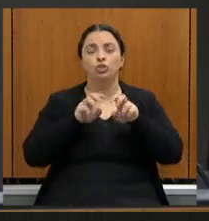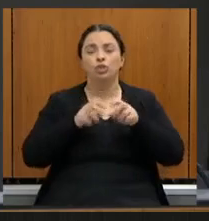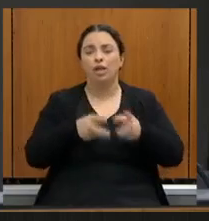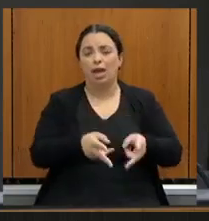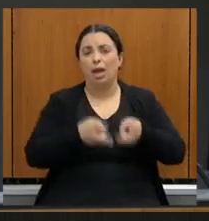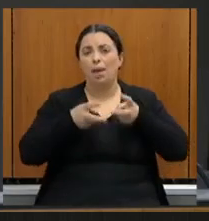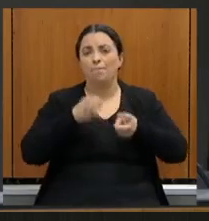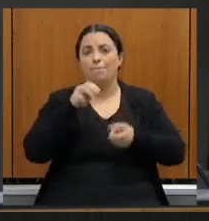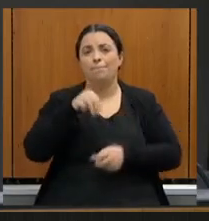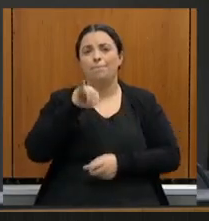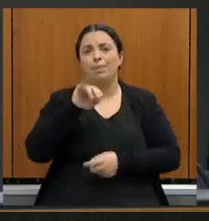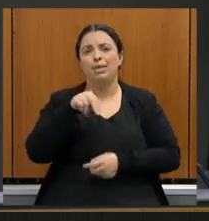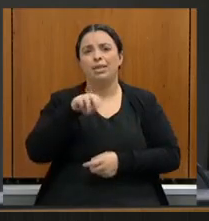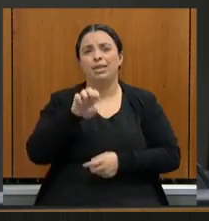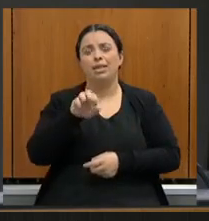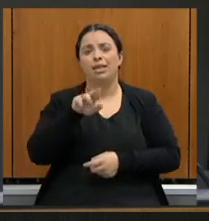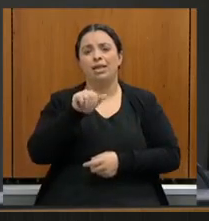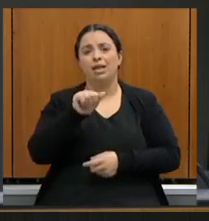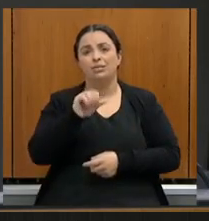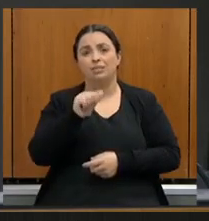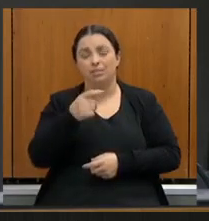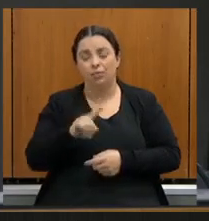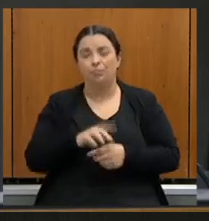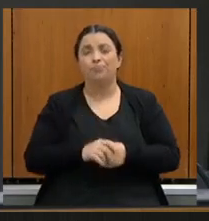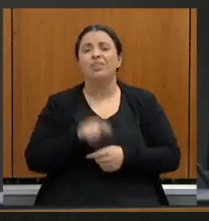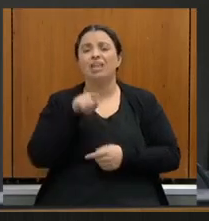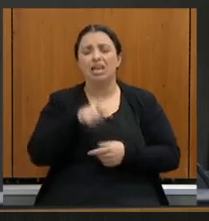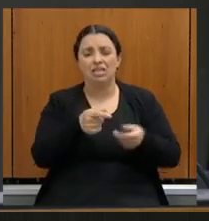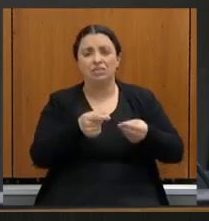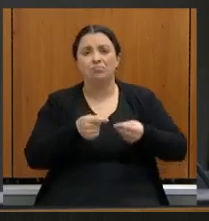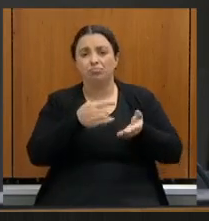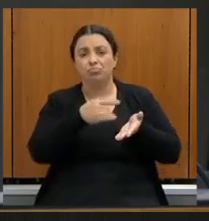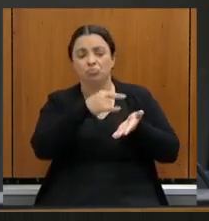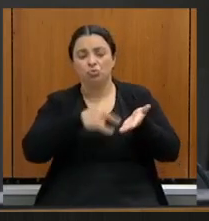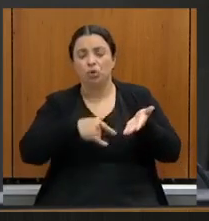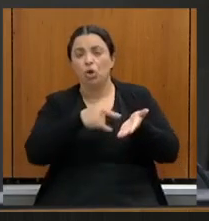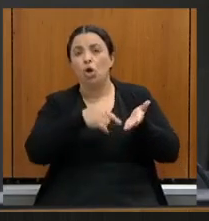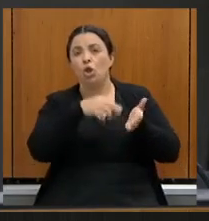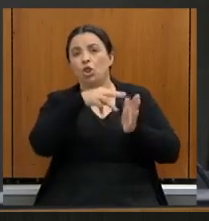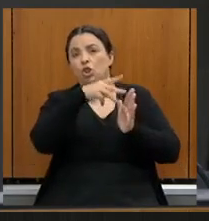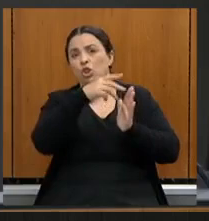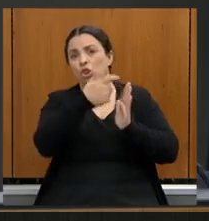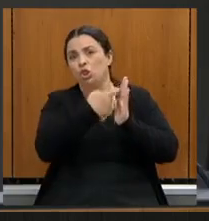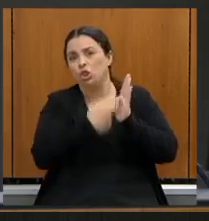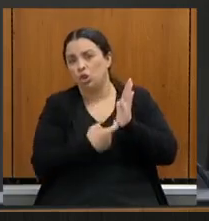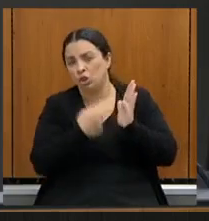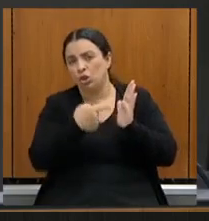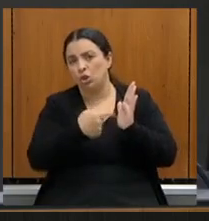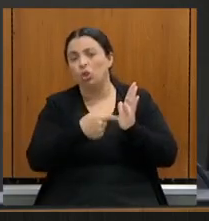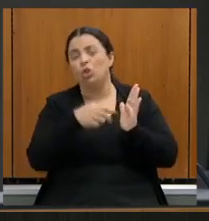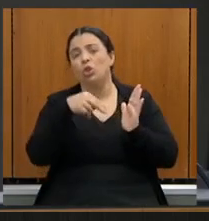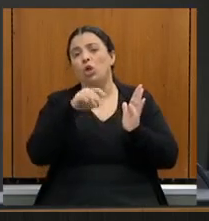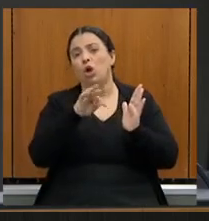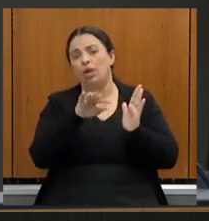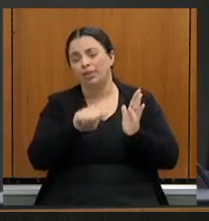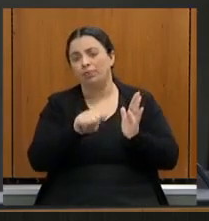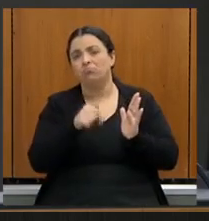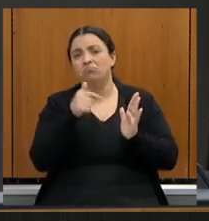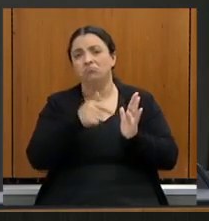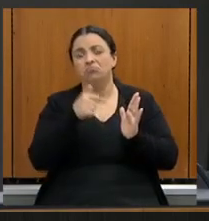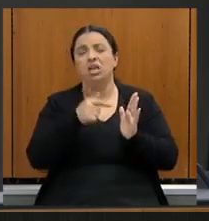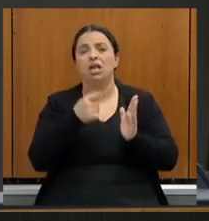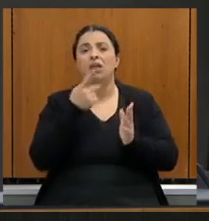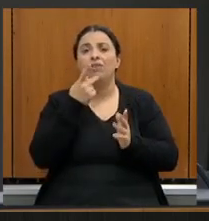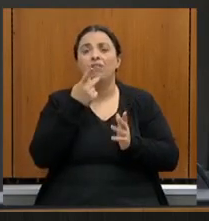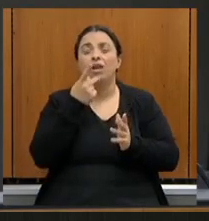recomendação, ela trata, é uma recomendação ao secretário estadual de cultura para que submeta ao